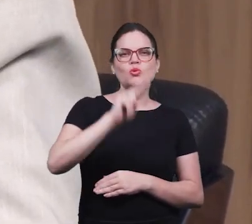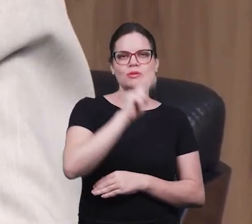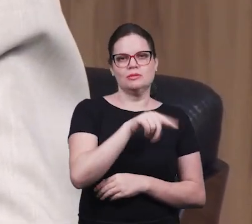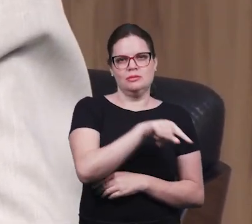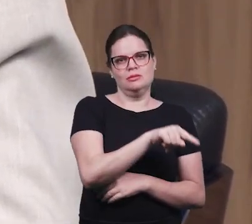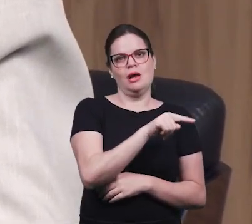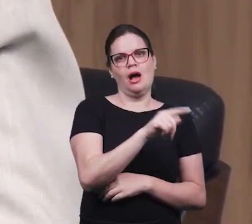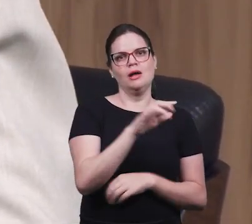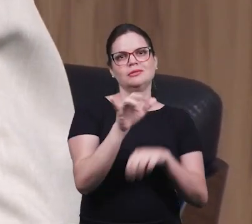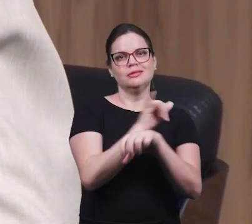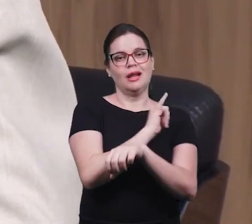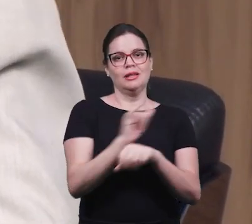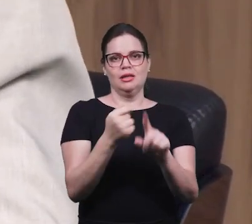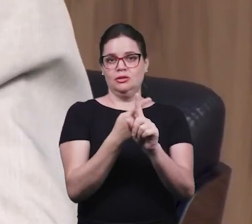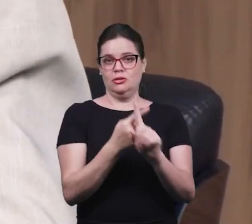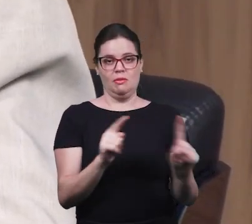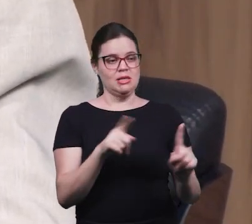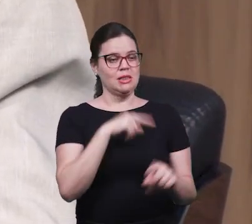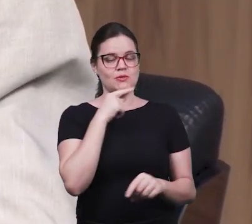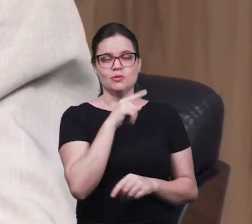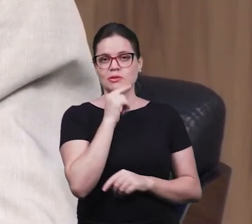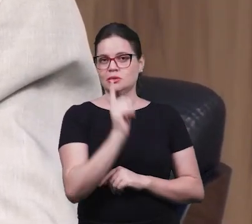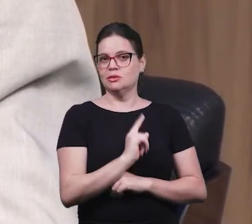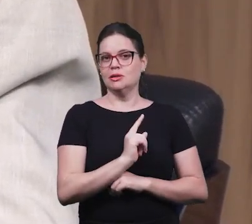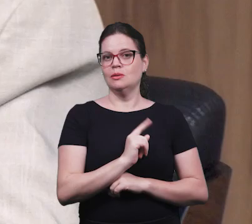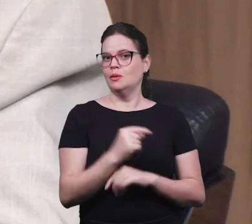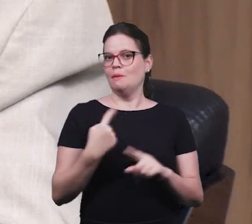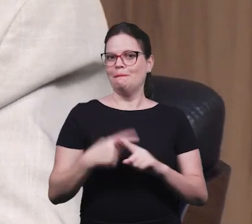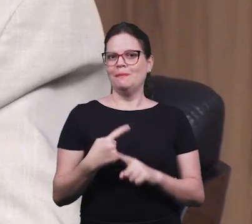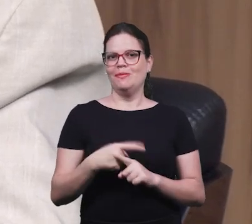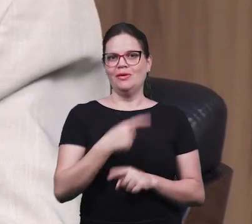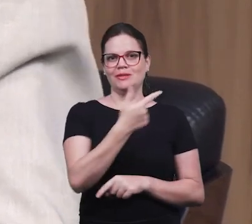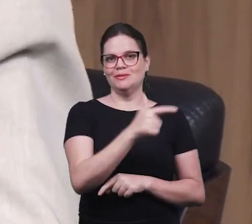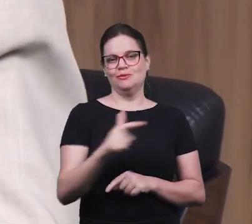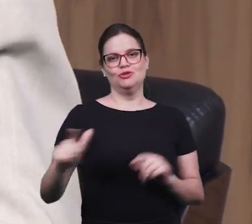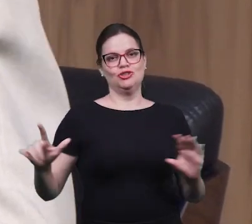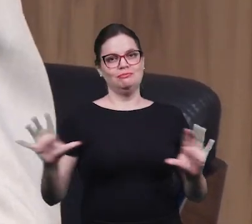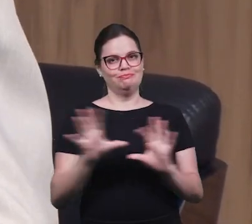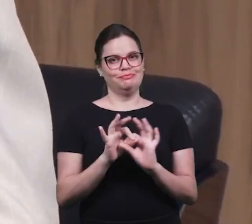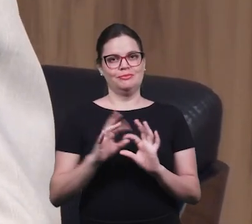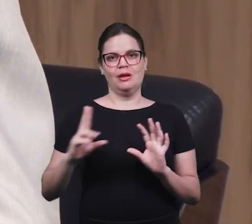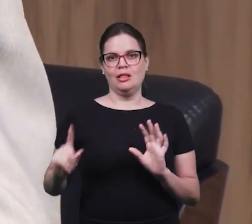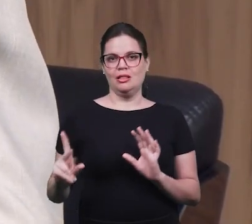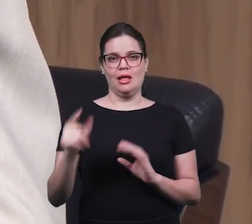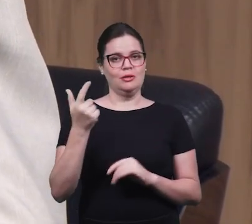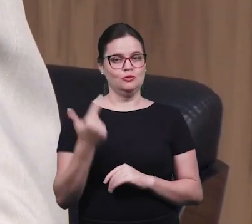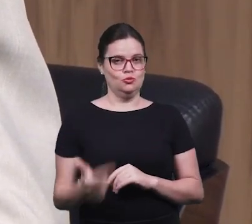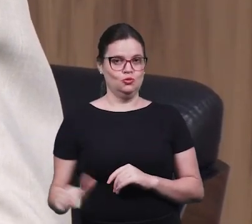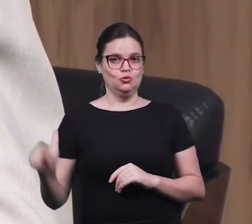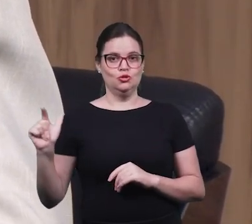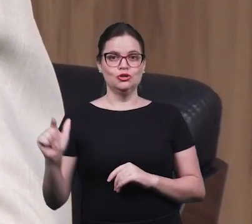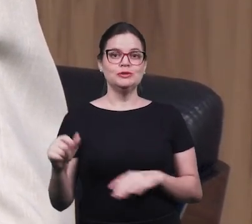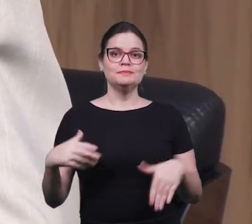o homem, a tendência do homem não era essa. Era a tendência que já vinha desde